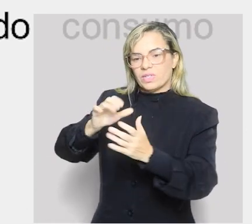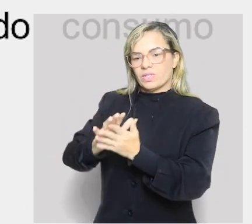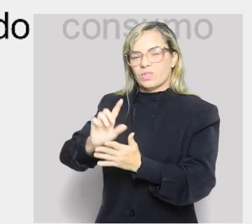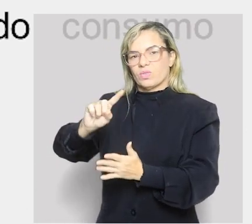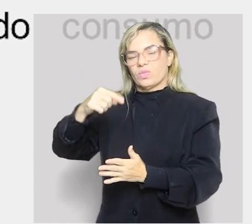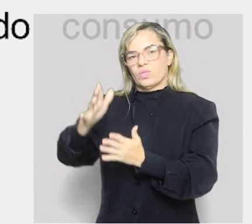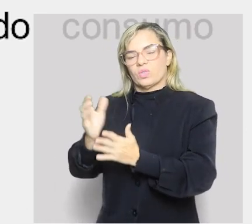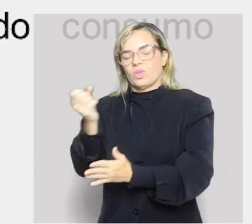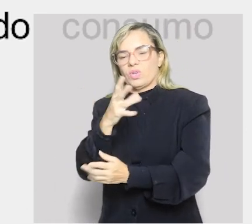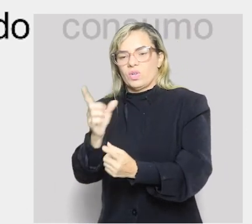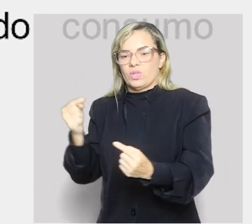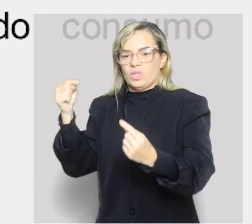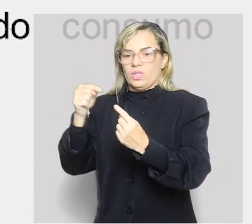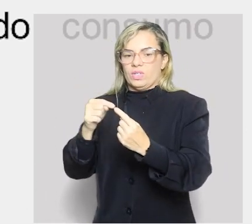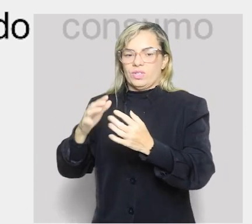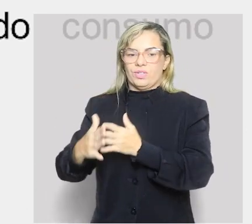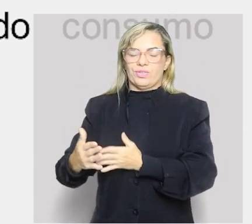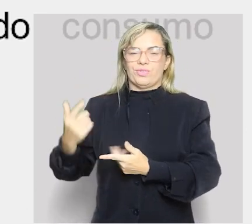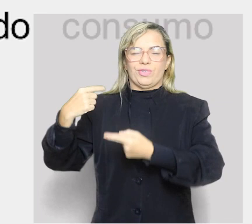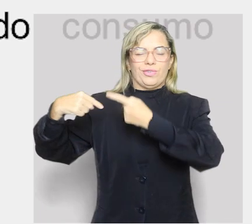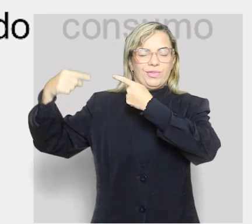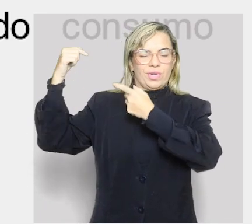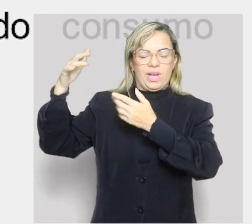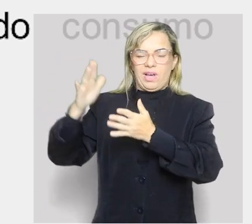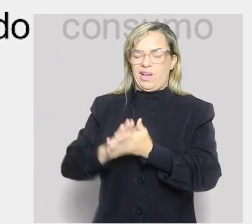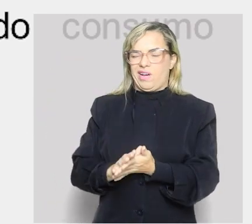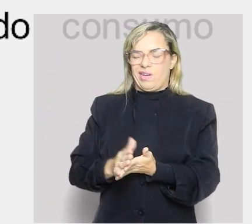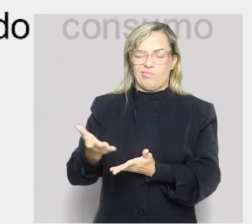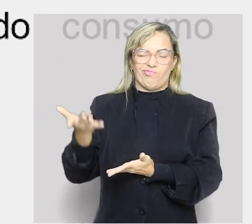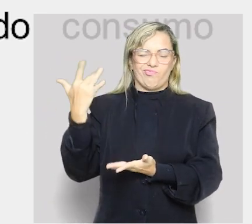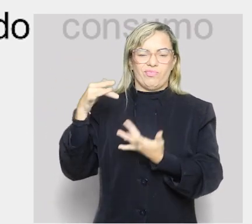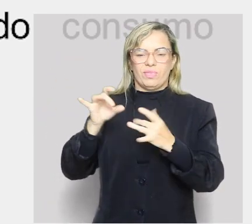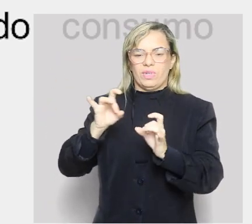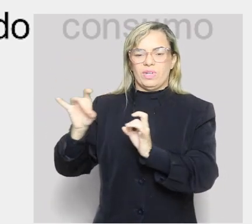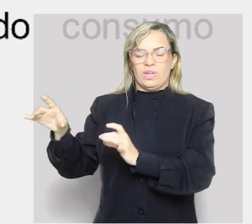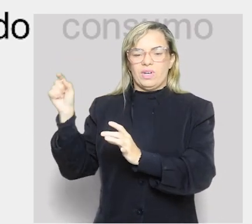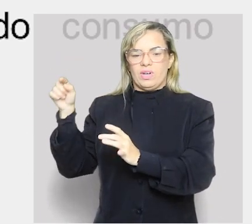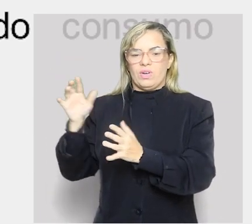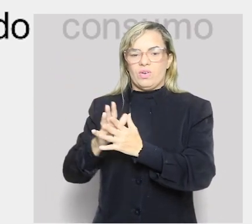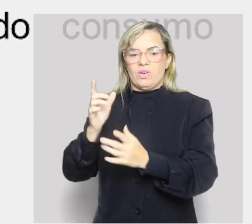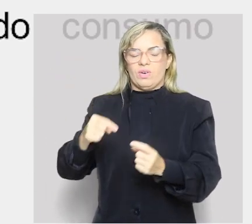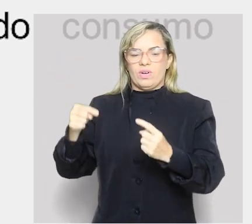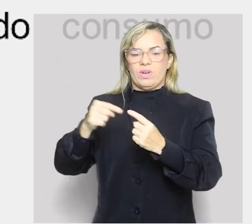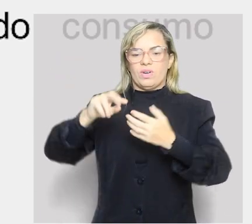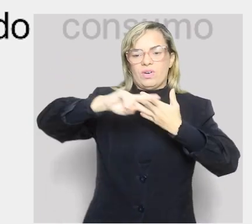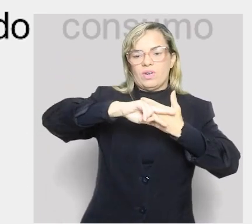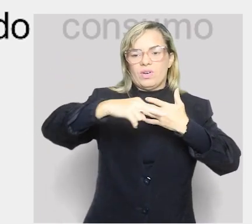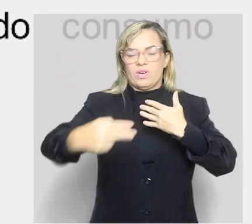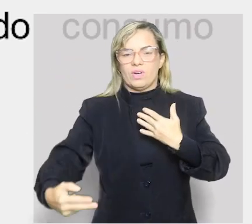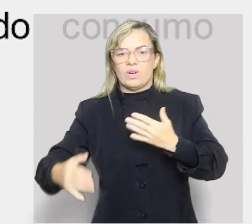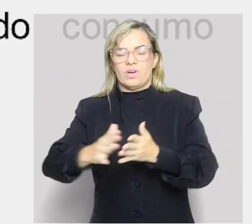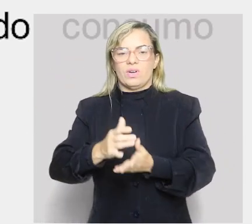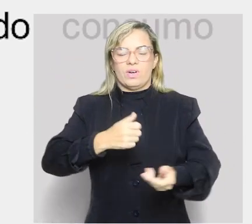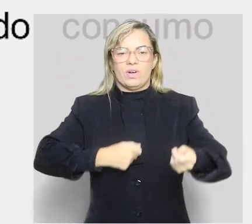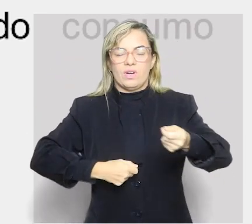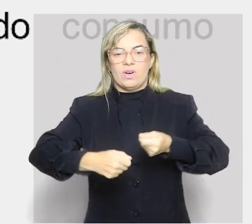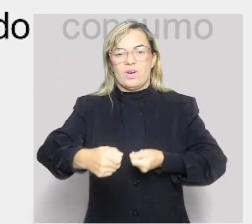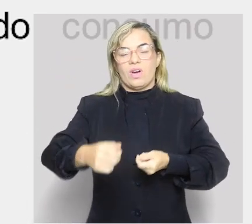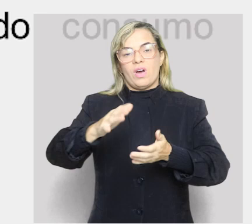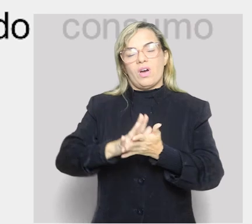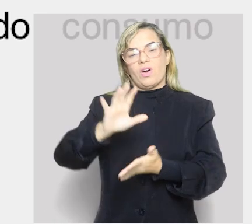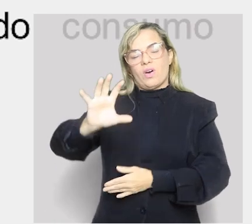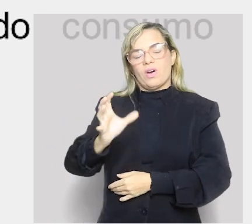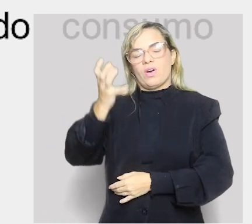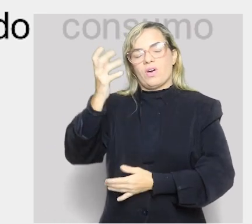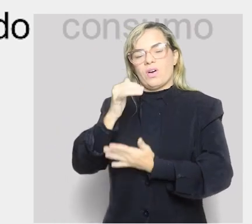uso aspecto de ultrapassada, o que induz o consumidor à troca. É o que acontece com os nossos celulares, né?